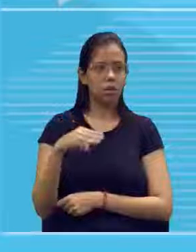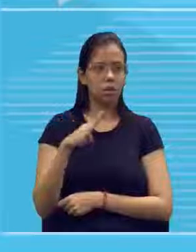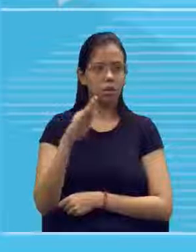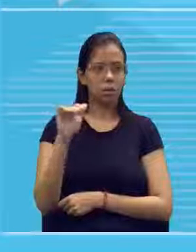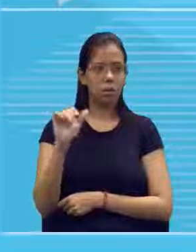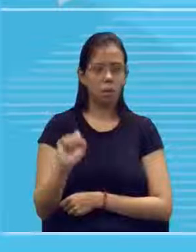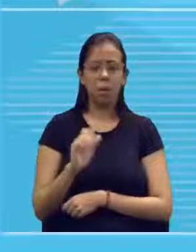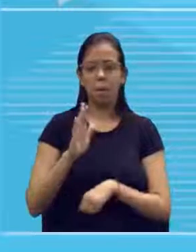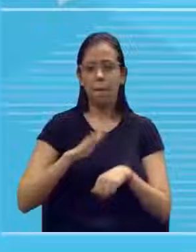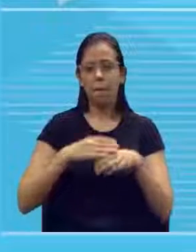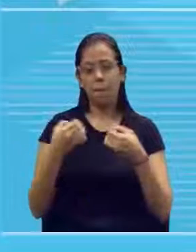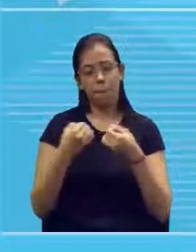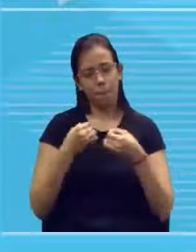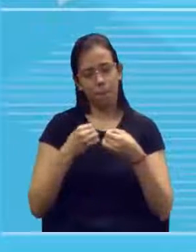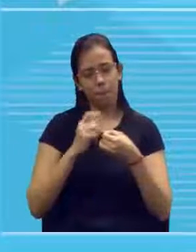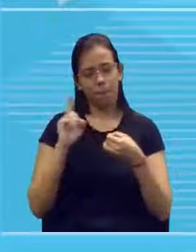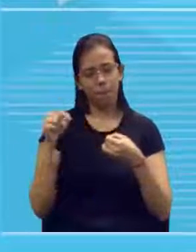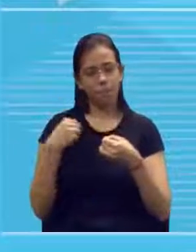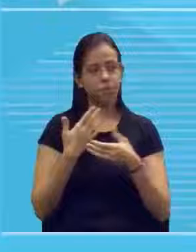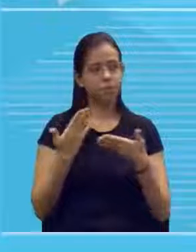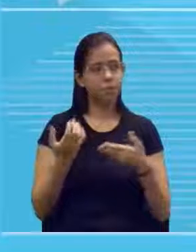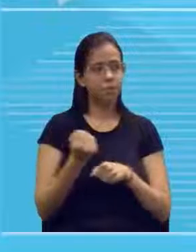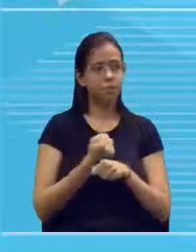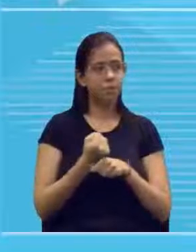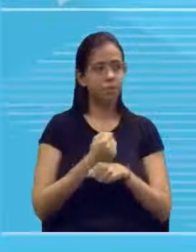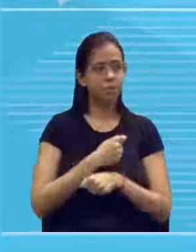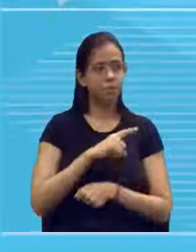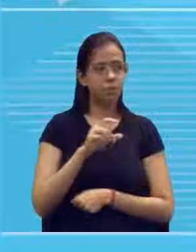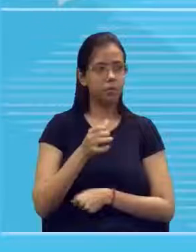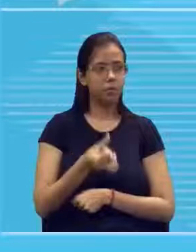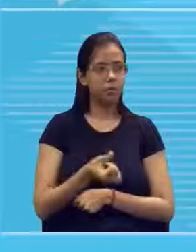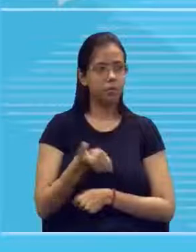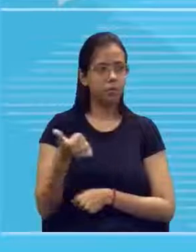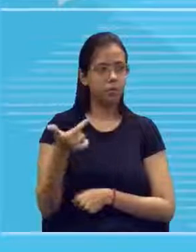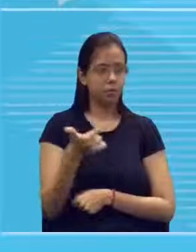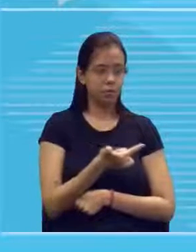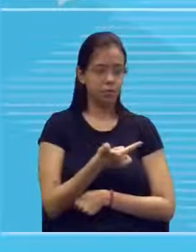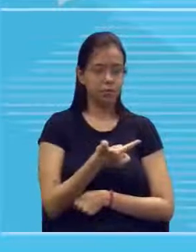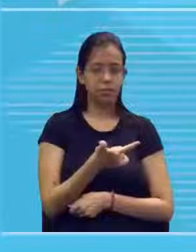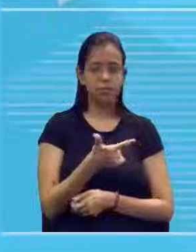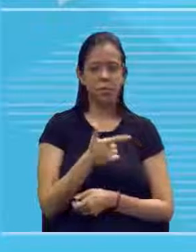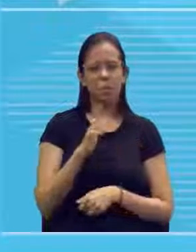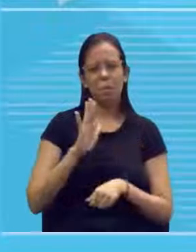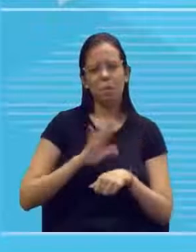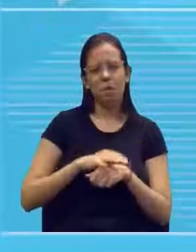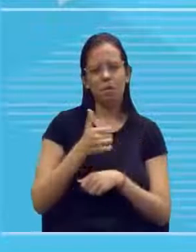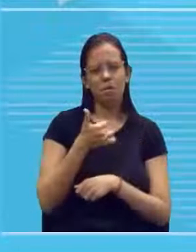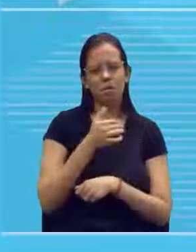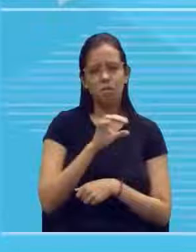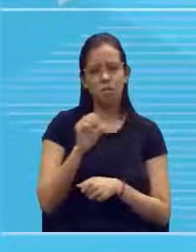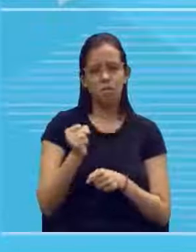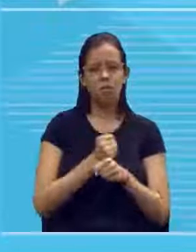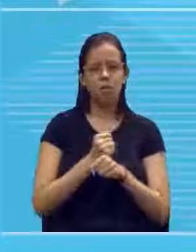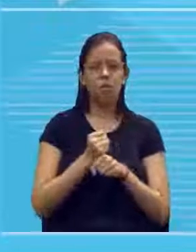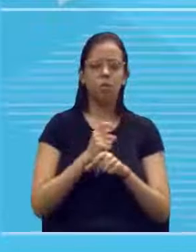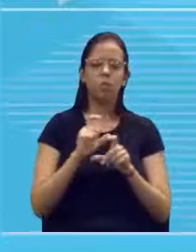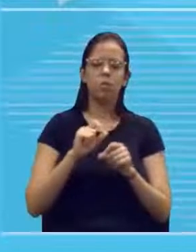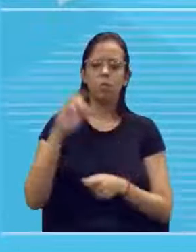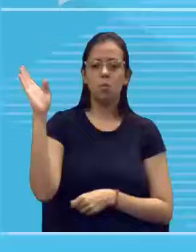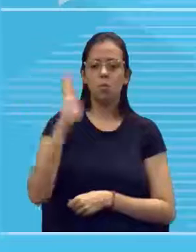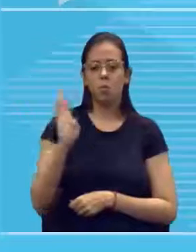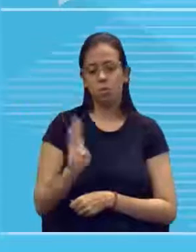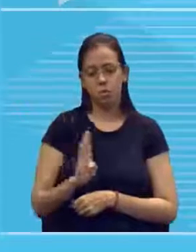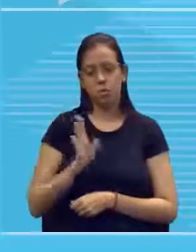mais próximos né da gente então em 1600 Olha a pouco mais de cem anos que o Brasil